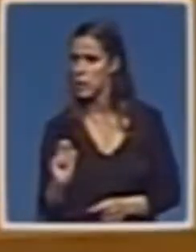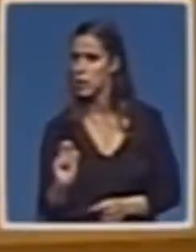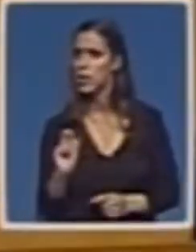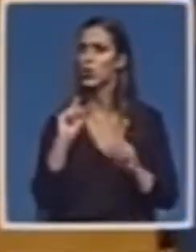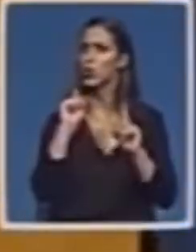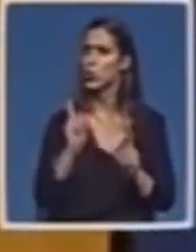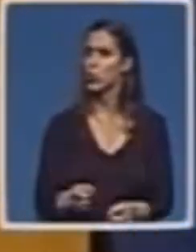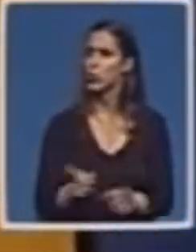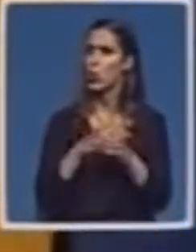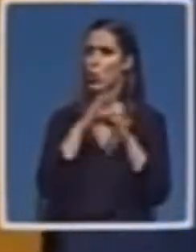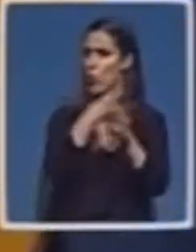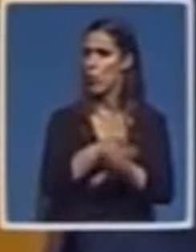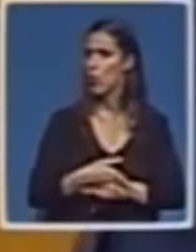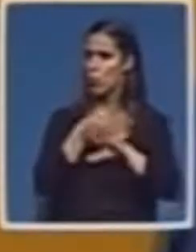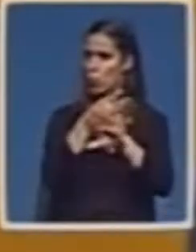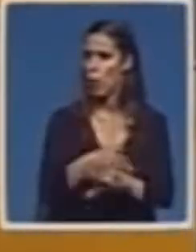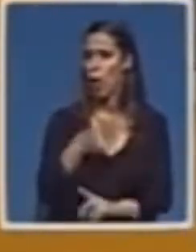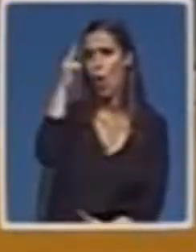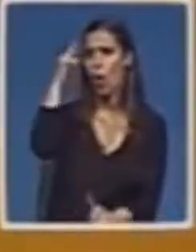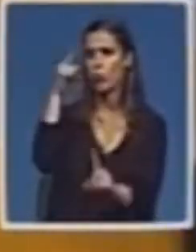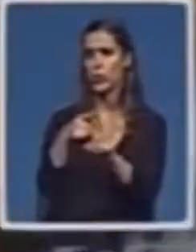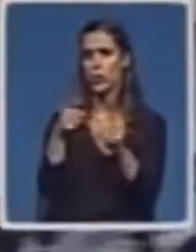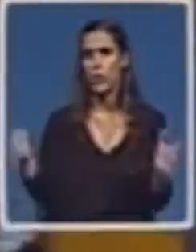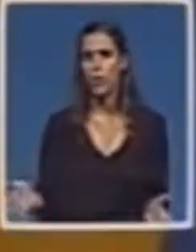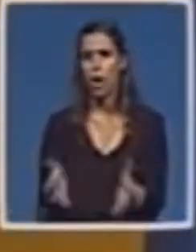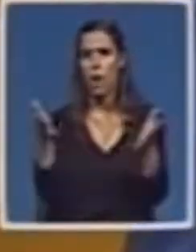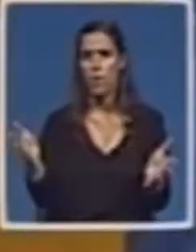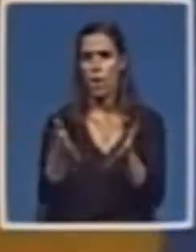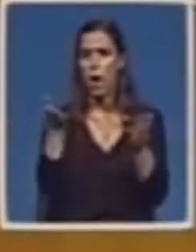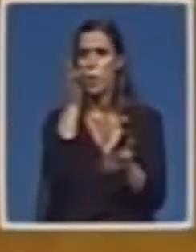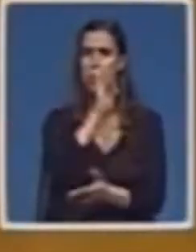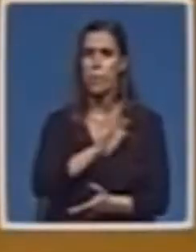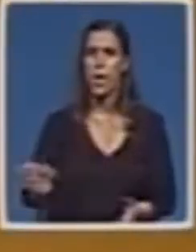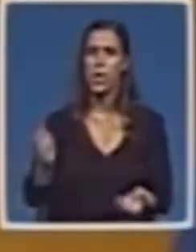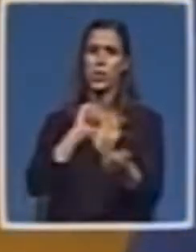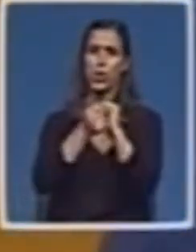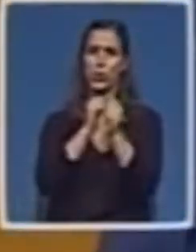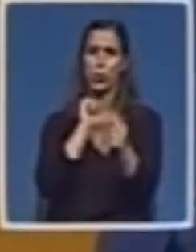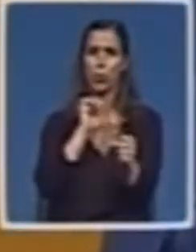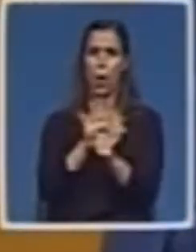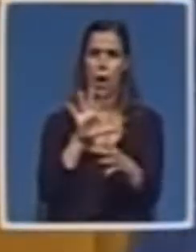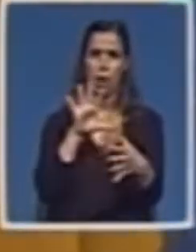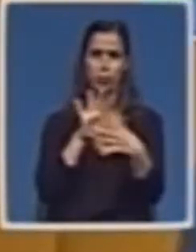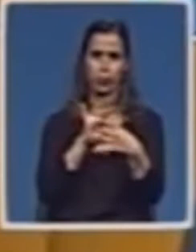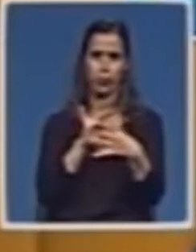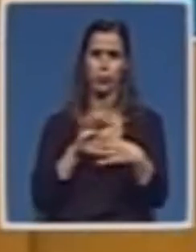Local da Liga Naval Portuguesa, com a finalidade de fomentar e estimular a prática de desportos náuticos.